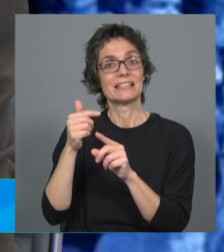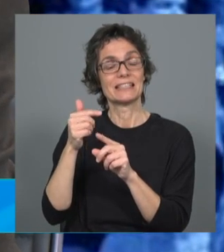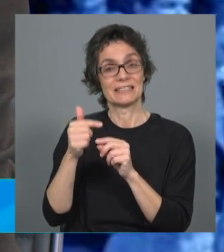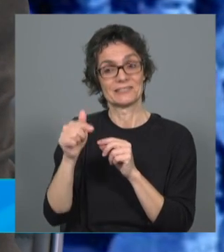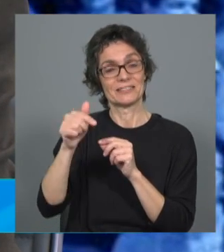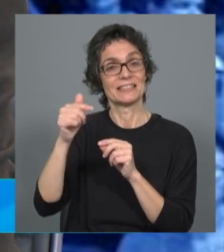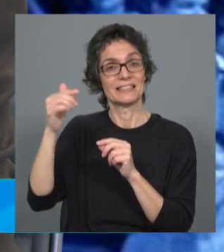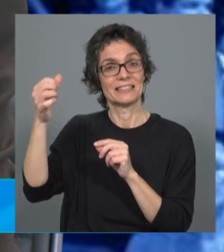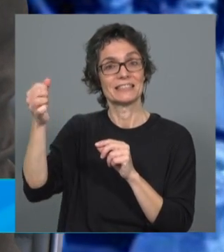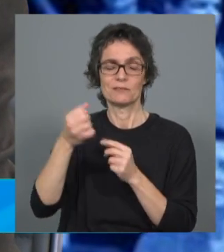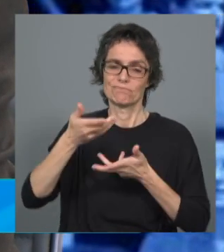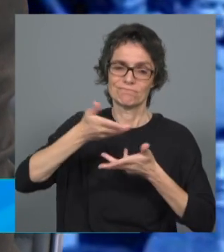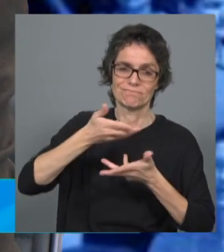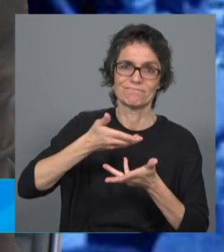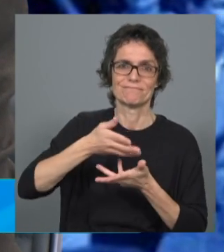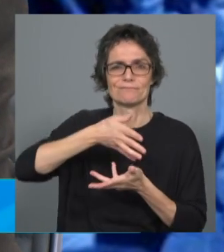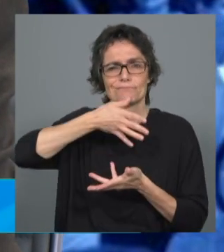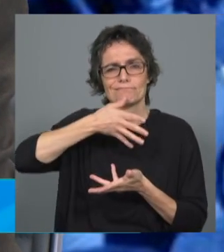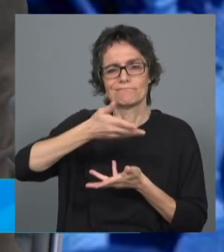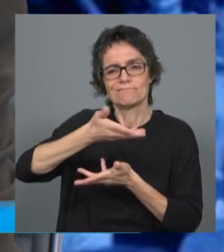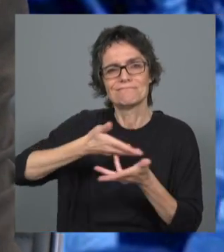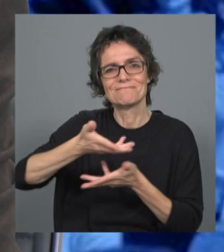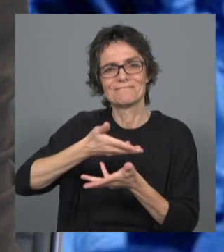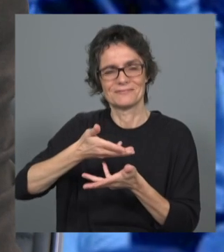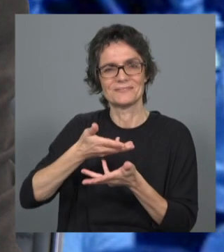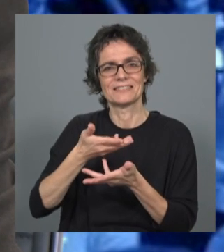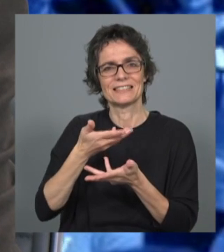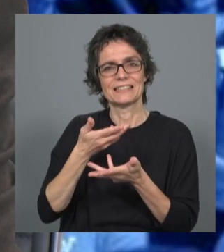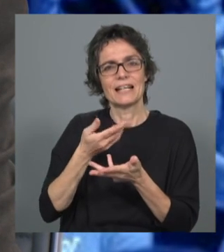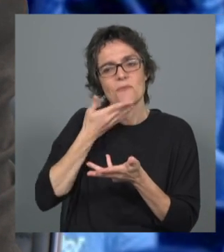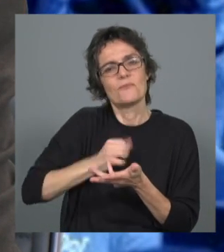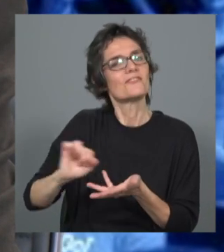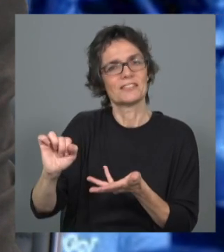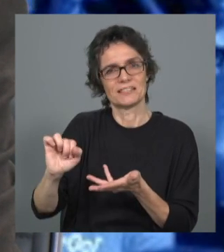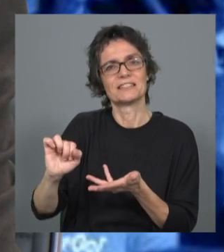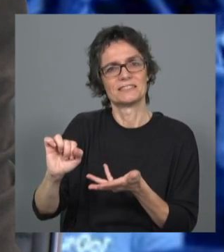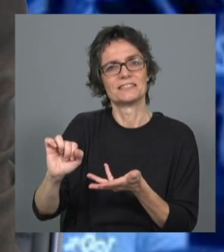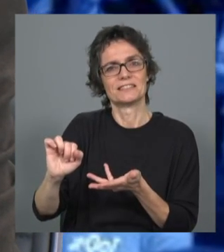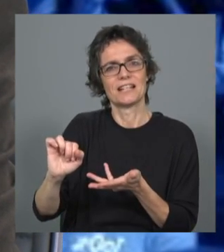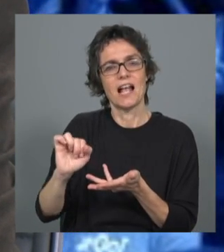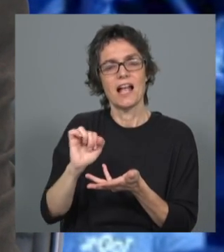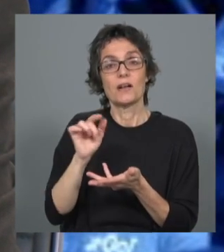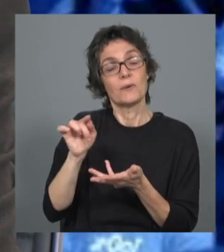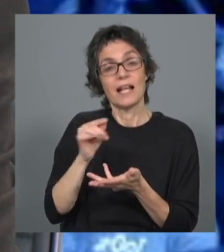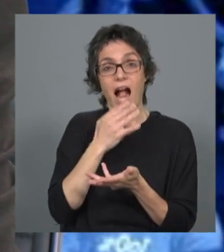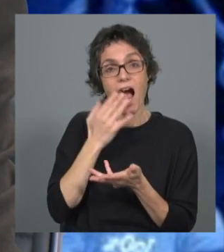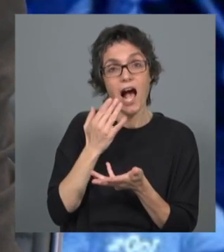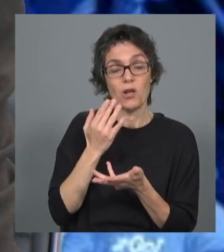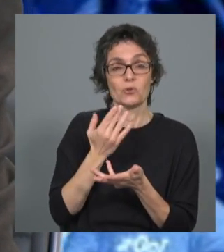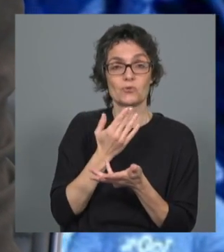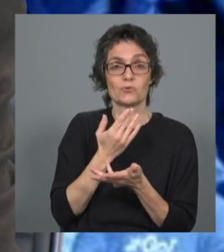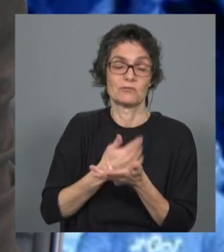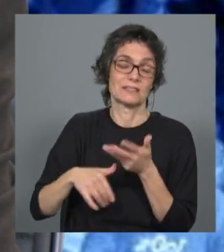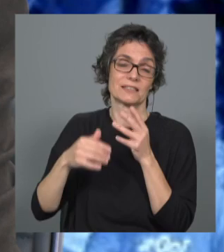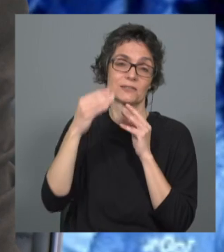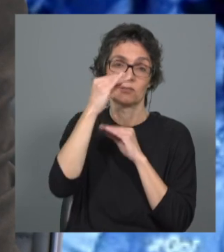os alunos com quem iremos estar, vai partilhar aquilo que foi a sua experiência enquanto aluno de Educação Moral e Religiosa Católica,